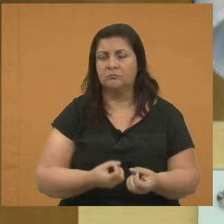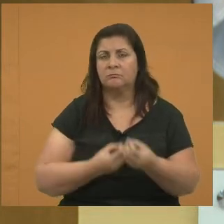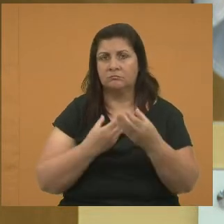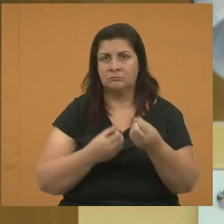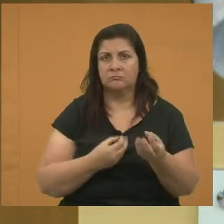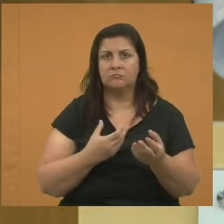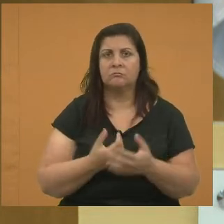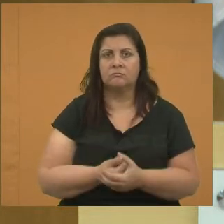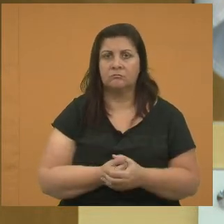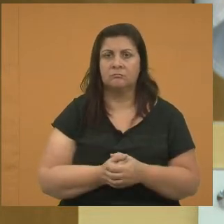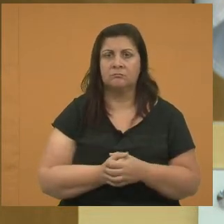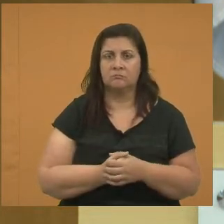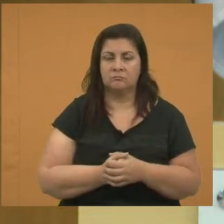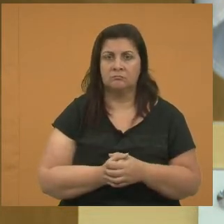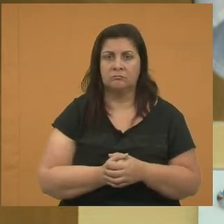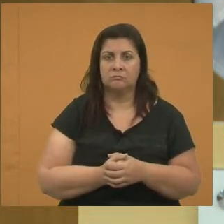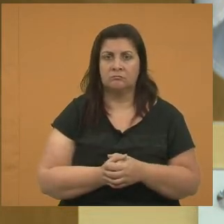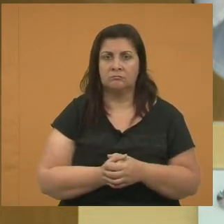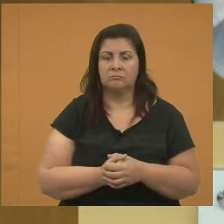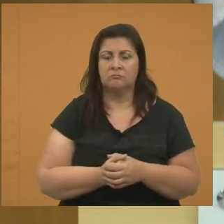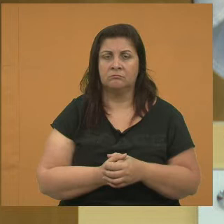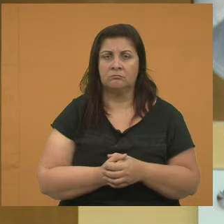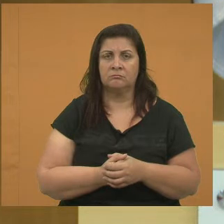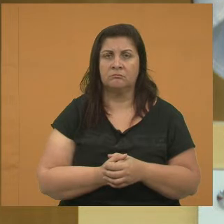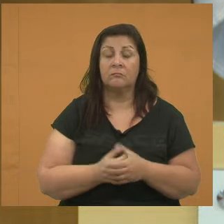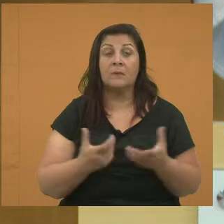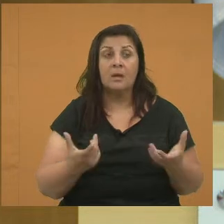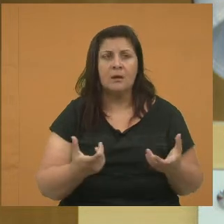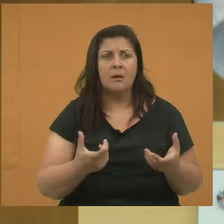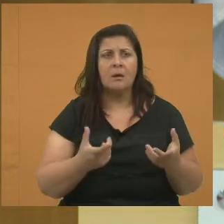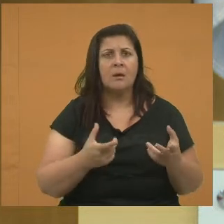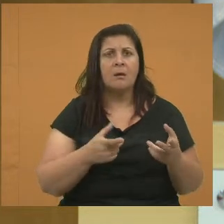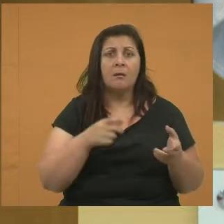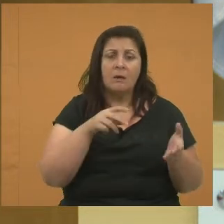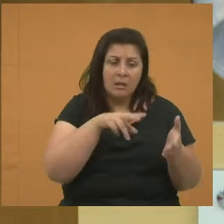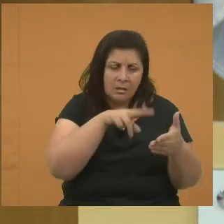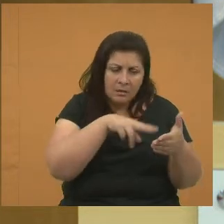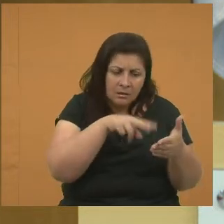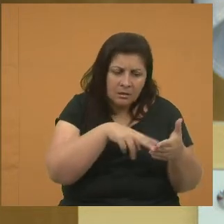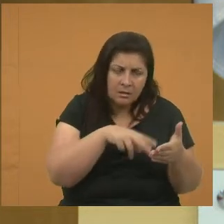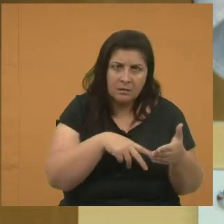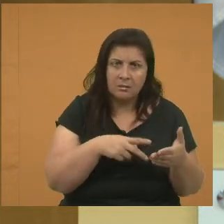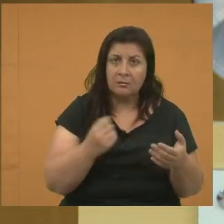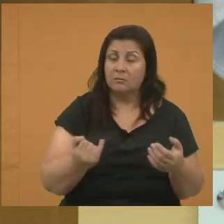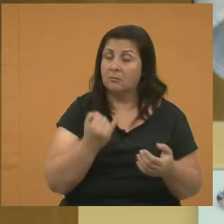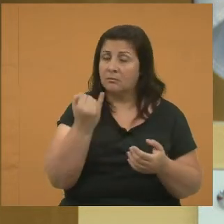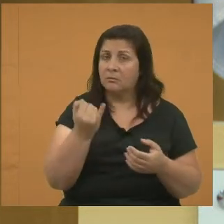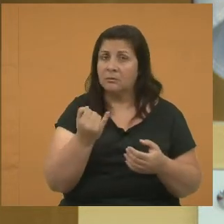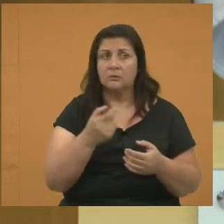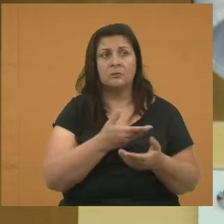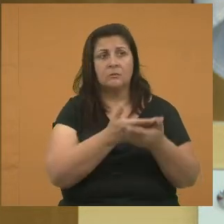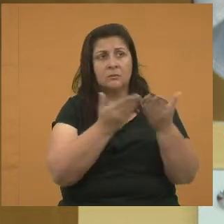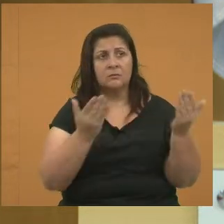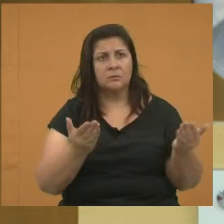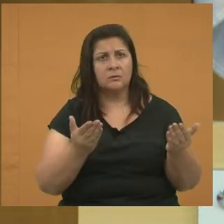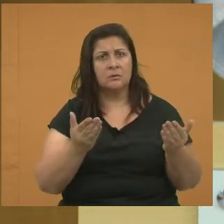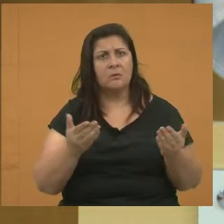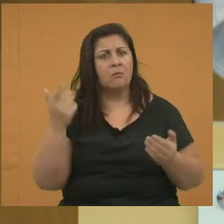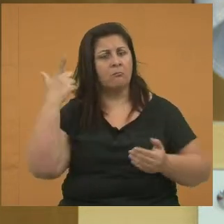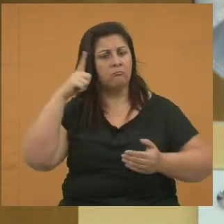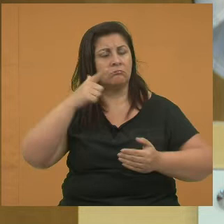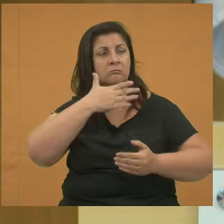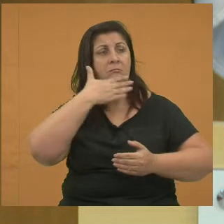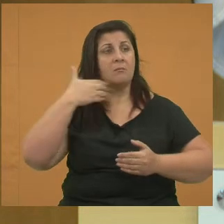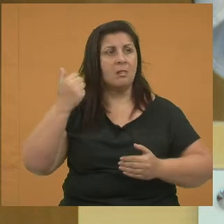aqui essa informação para vocês. Usem dessas informações para que vocês cada vez mais possam melhorar